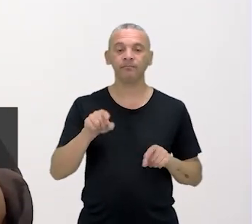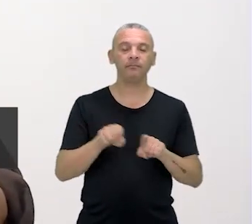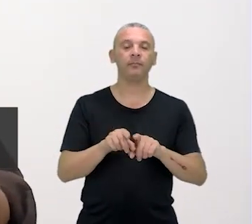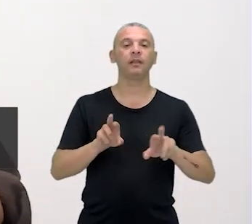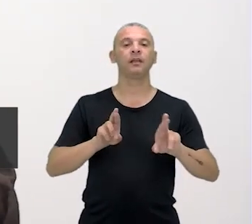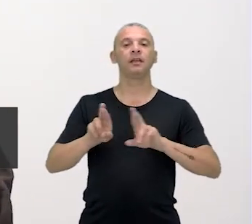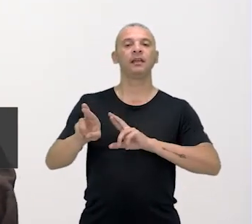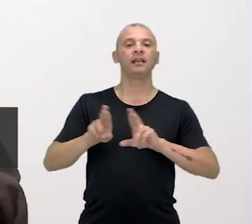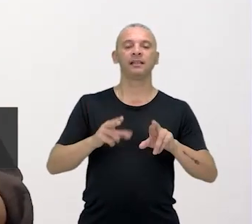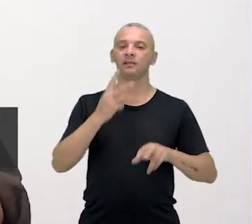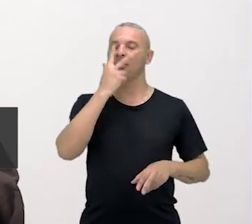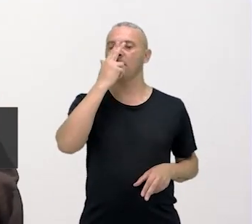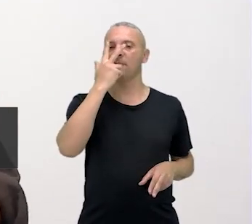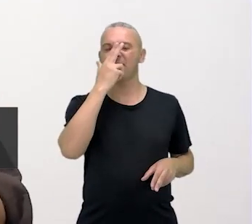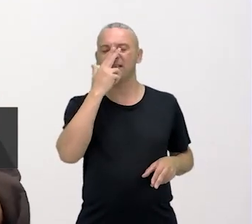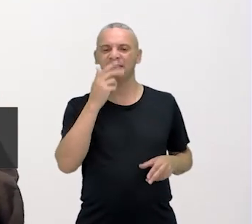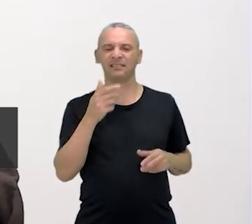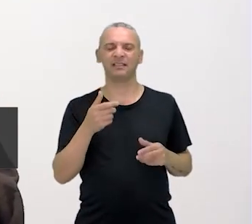relação de